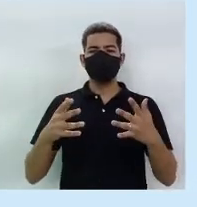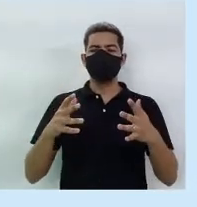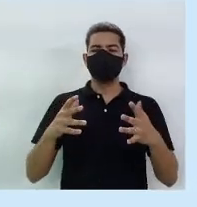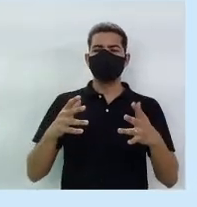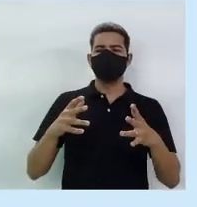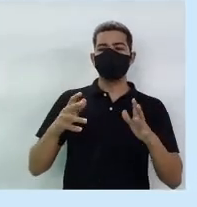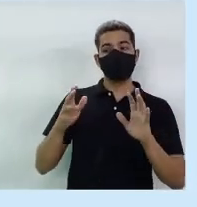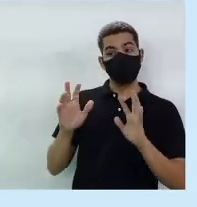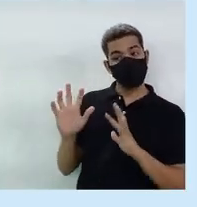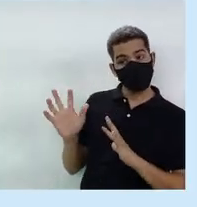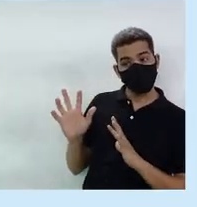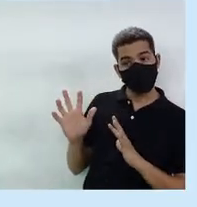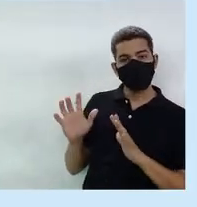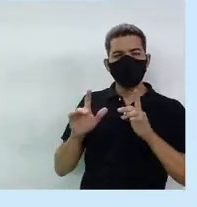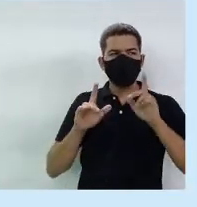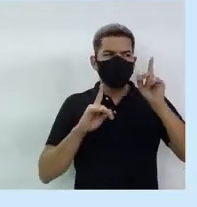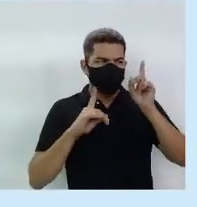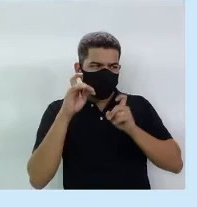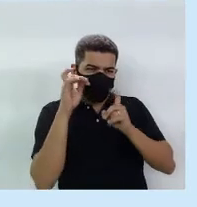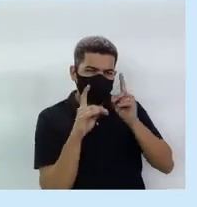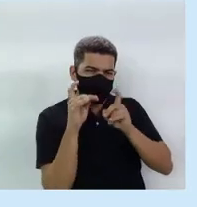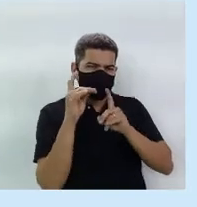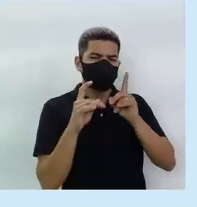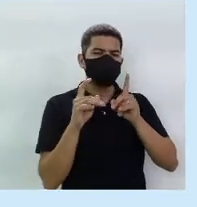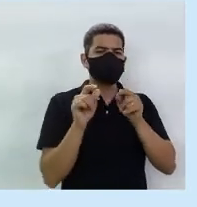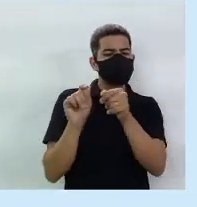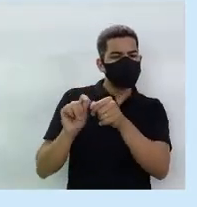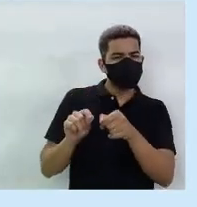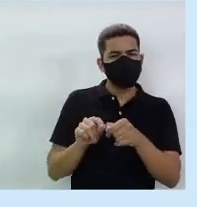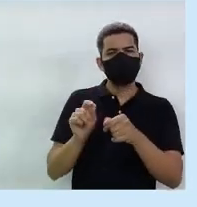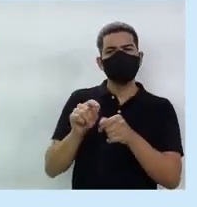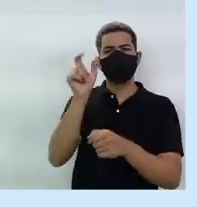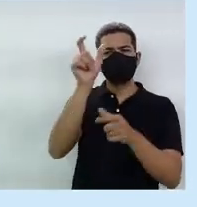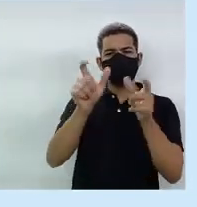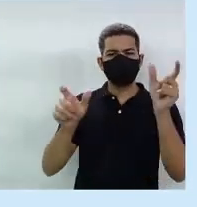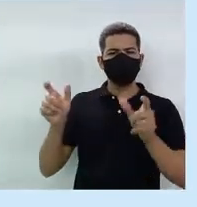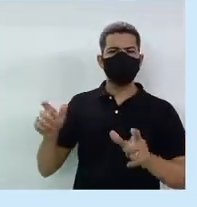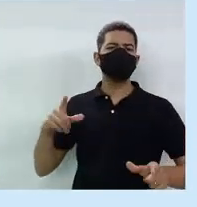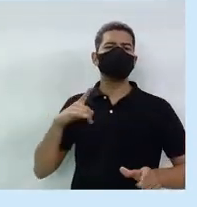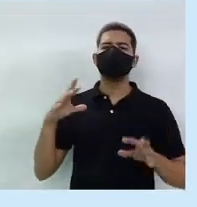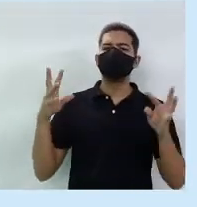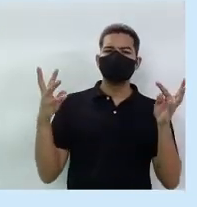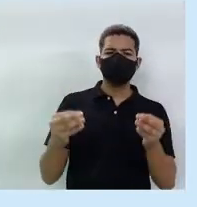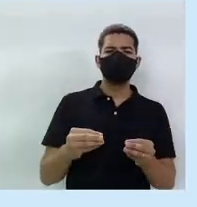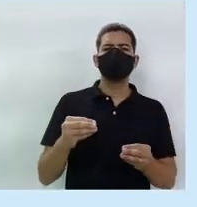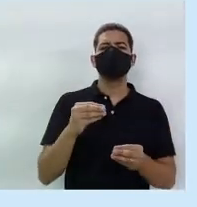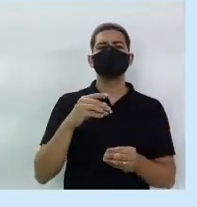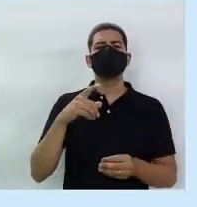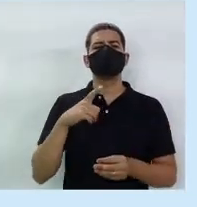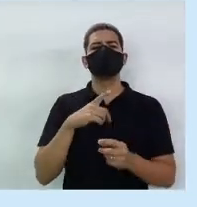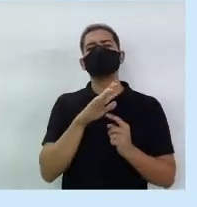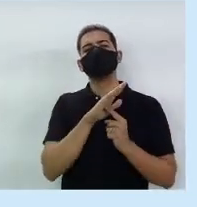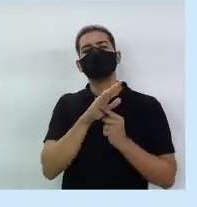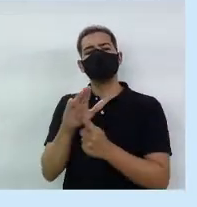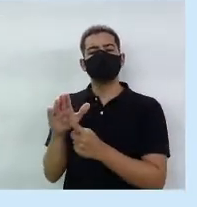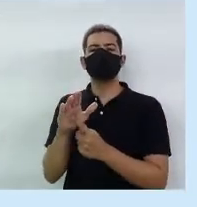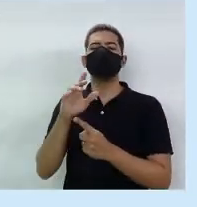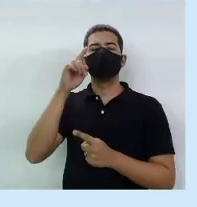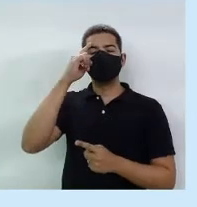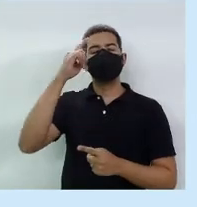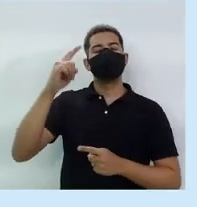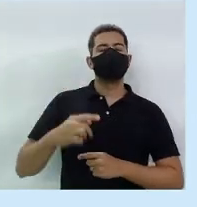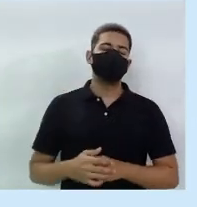gesto, o texto, o processamento da imagem. Tudo isso transmite uma ideia. Lembra quando eu falei a vocês